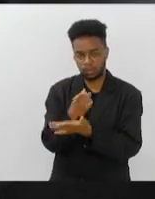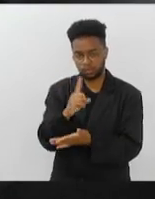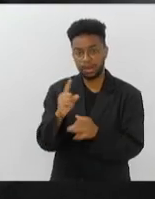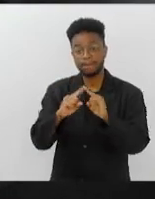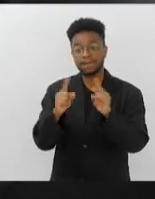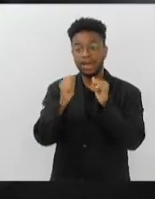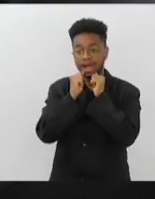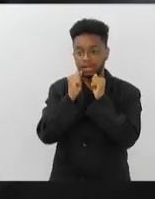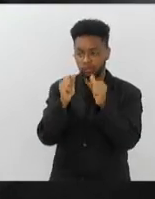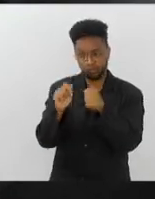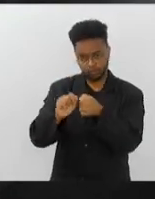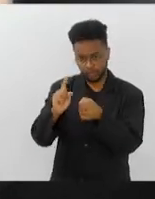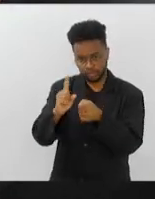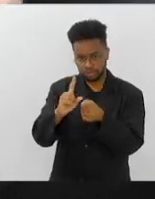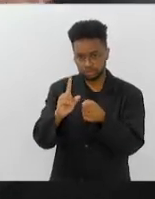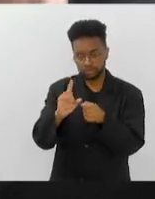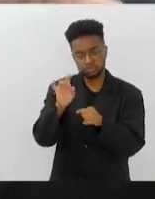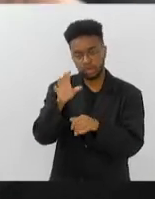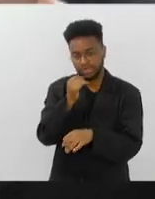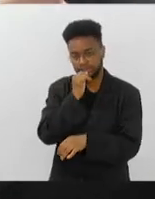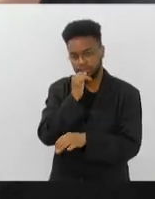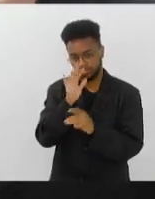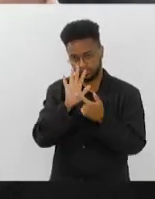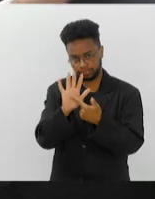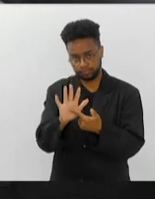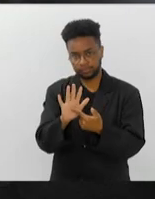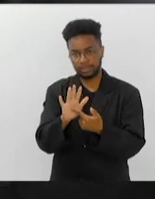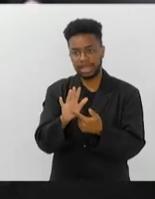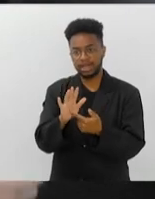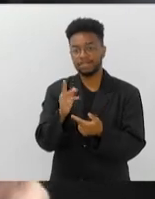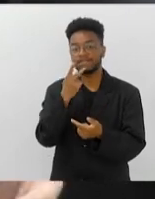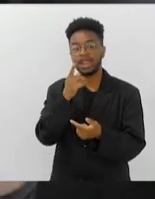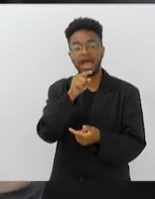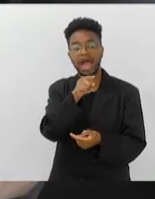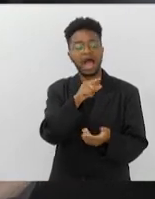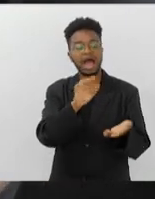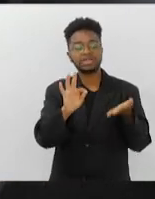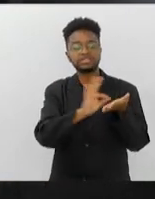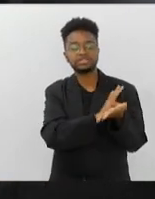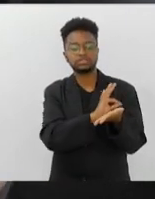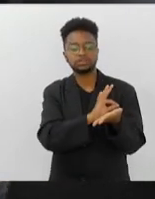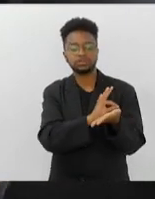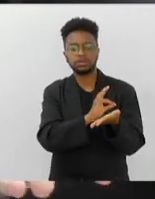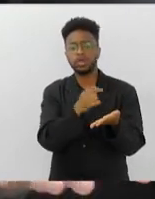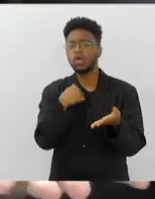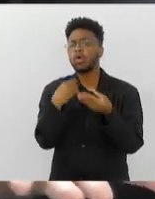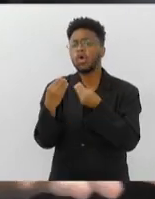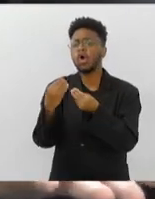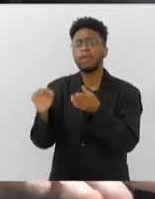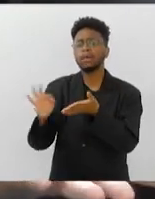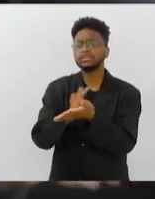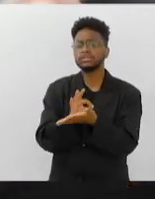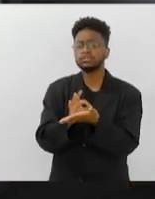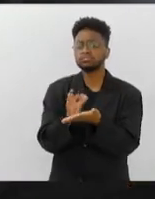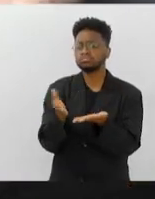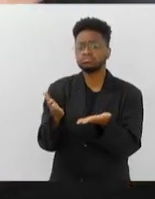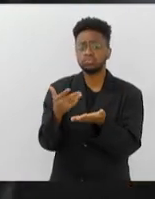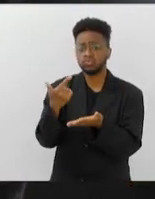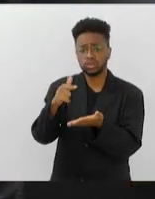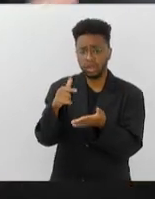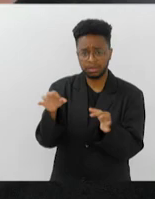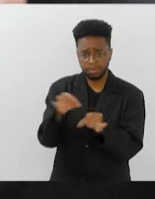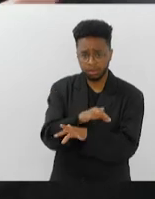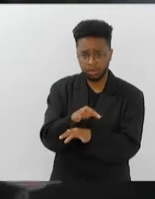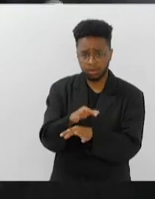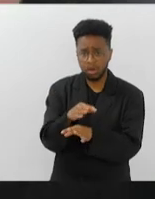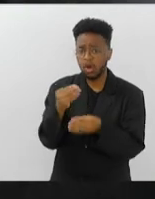assessor que não faz isso, do Cozolino, assina aqui o apoiamento. Eu falei, como é que eu vou assinar? Ele não assinou? Aí depois ele vai me esculhambar,